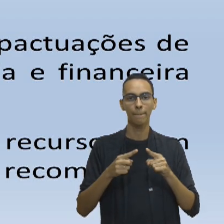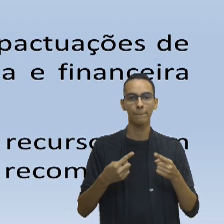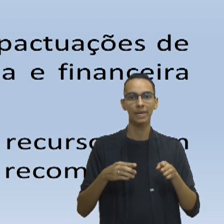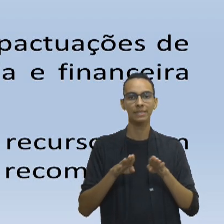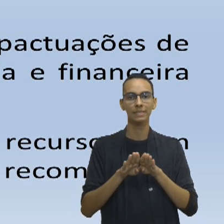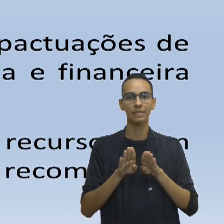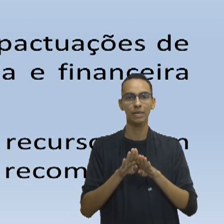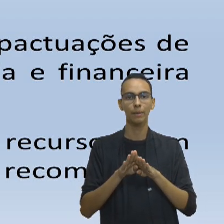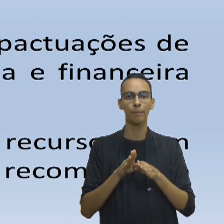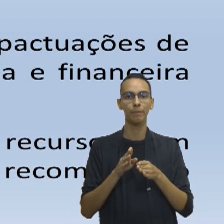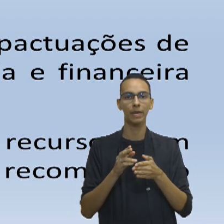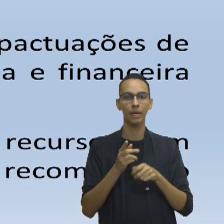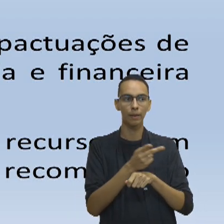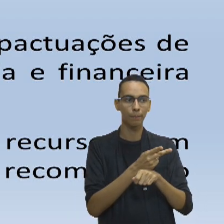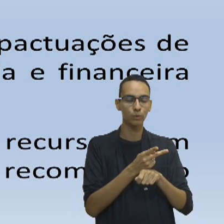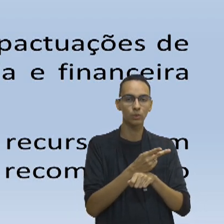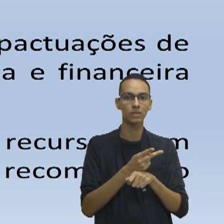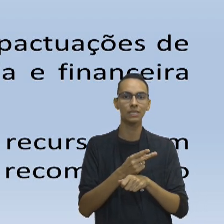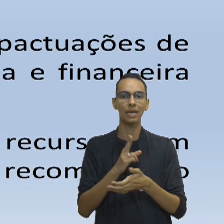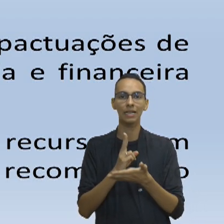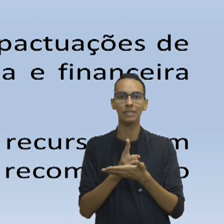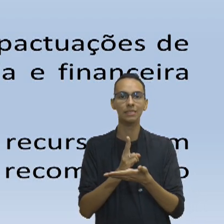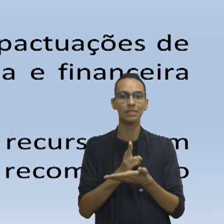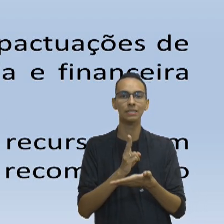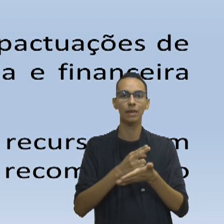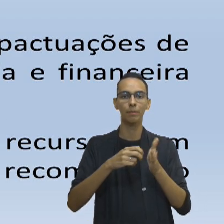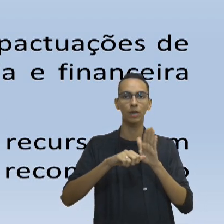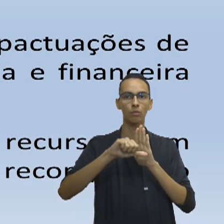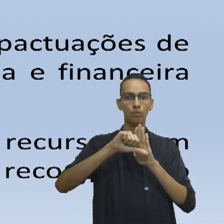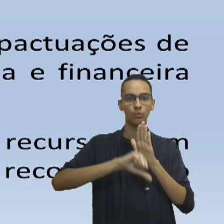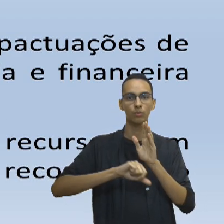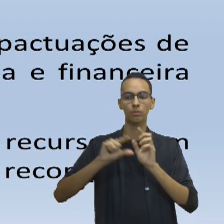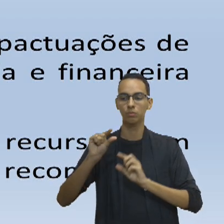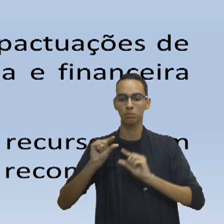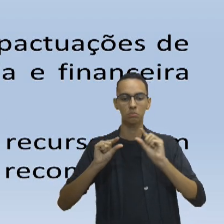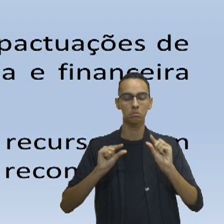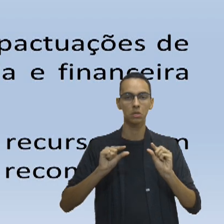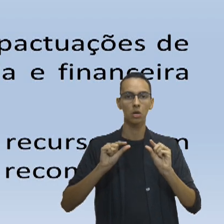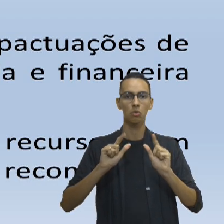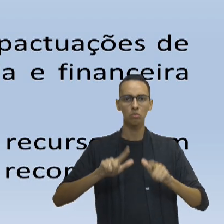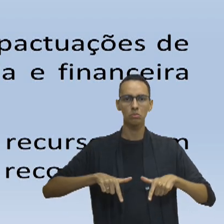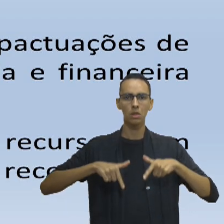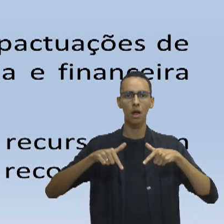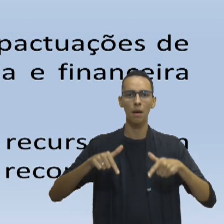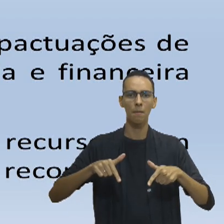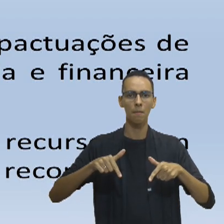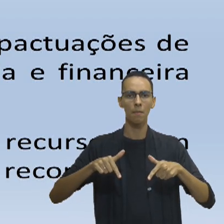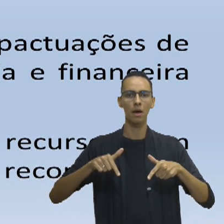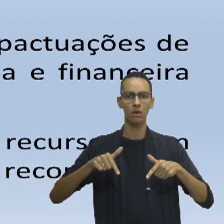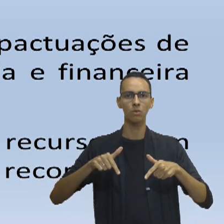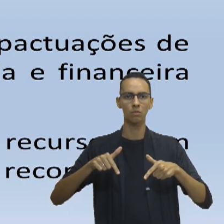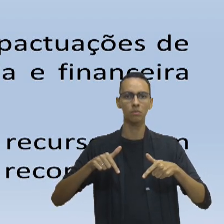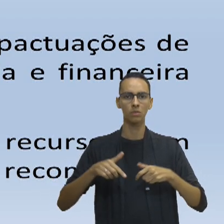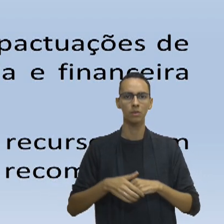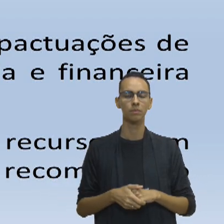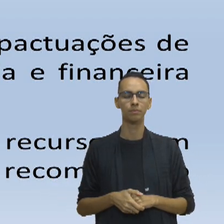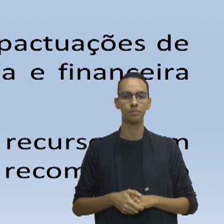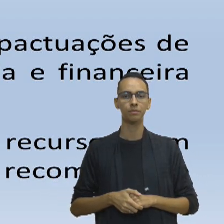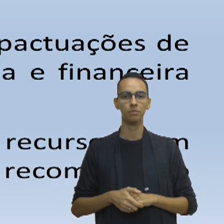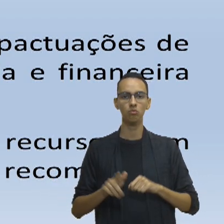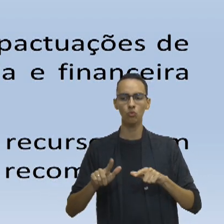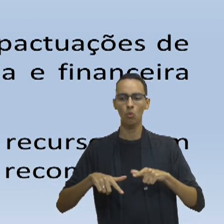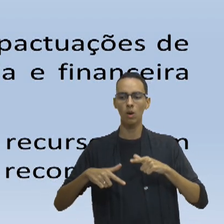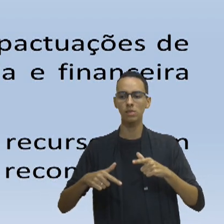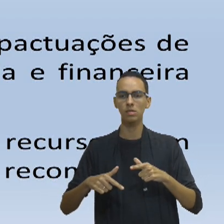a redução dentro do que for possível, com ações específicas de redução de energia, dentre outros, né?